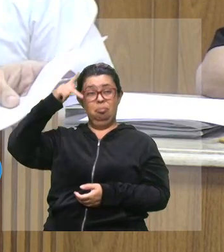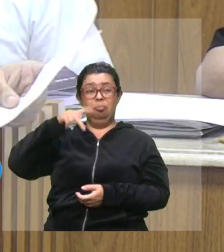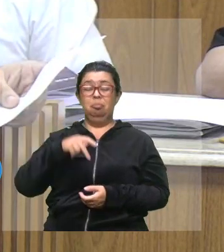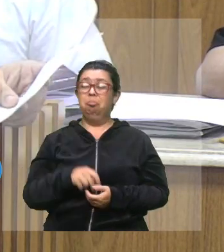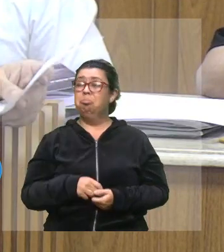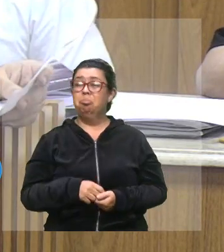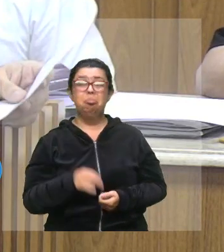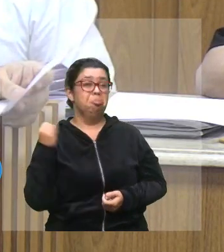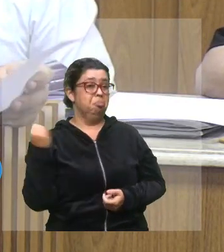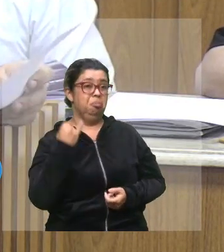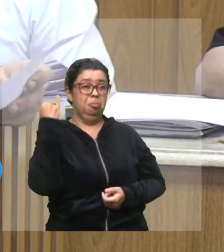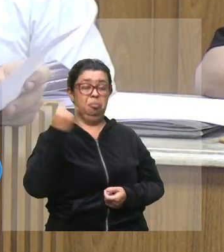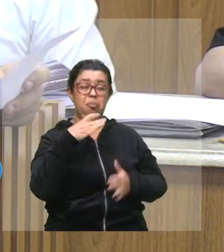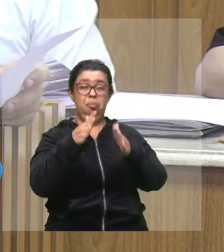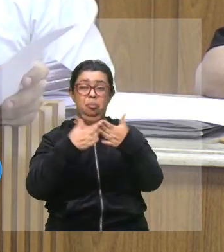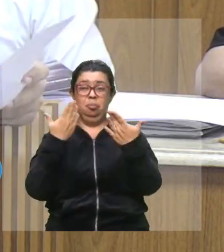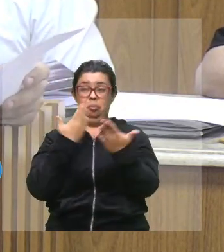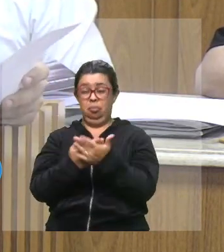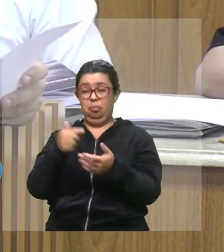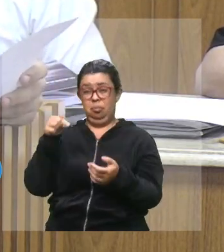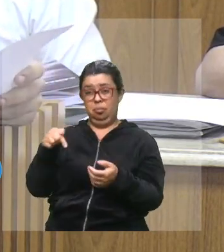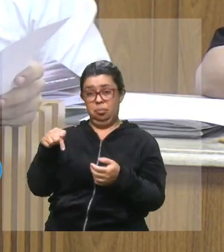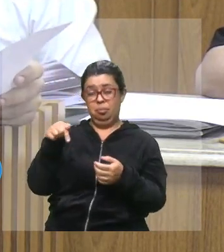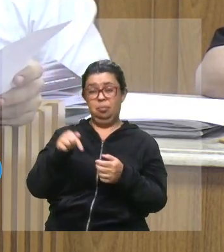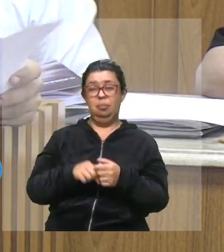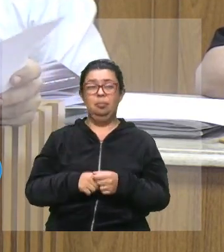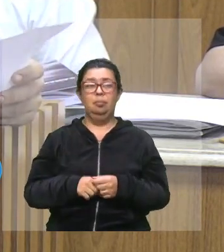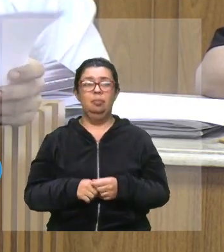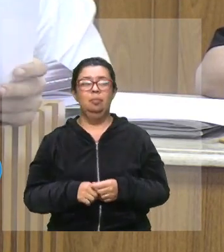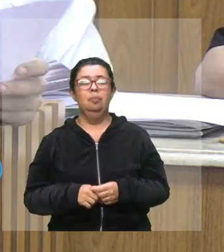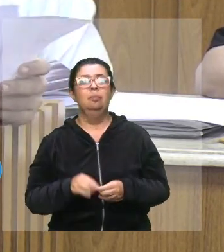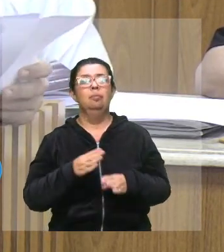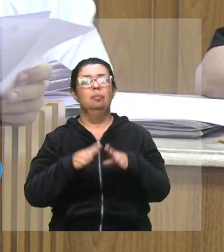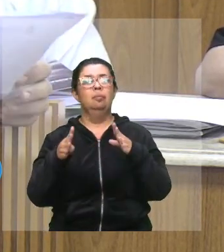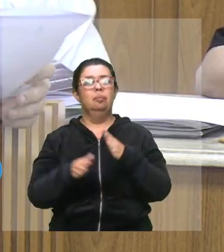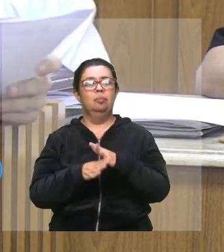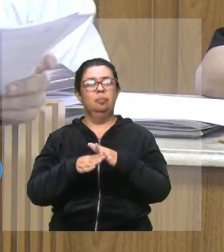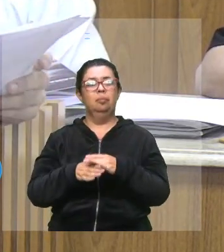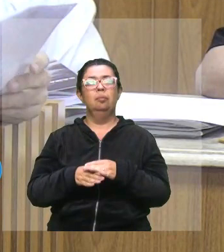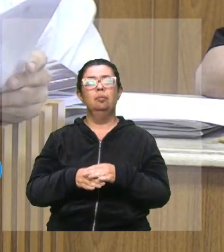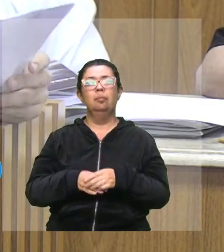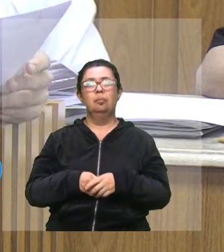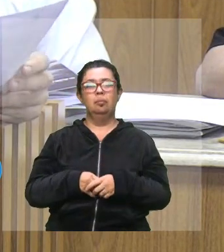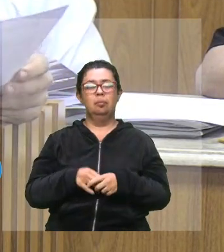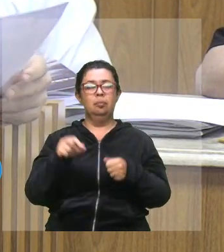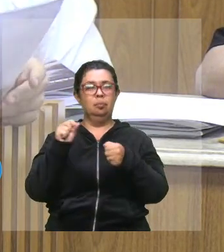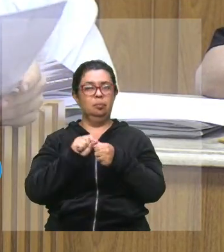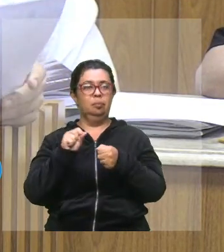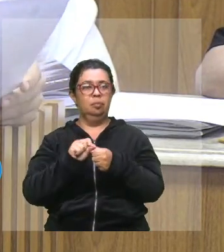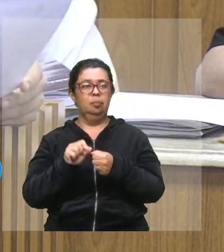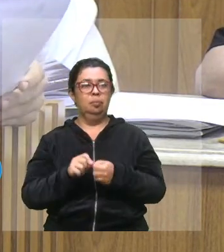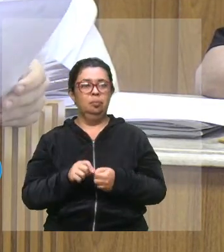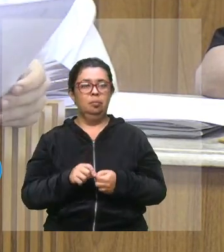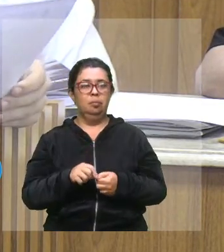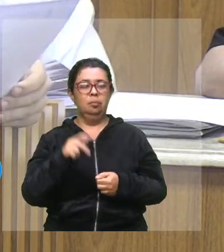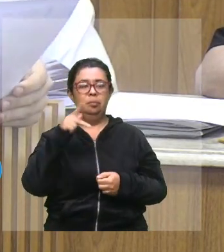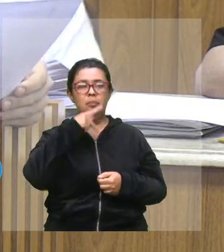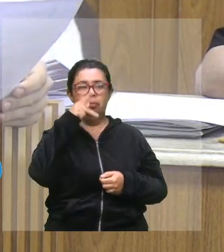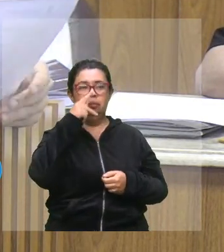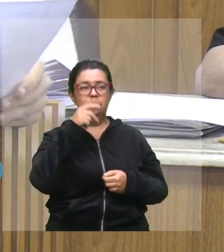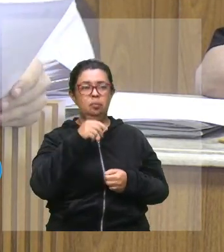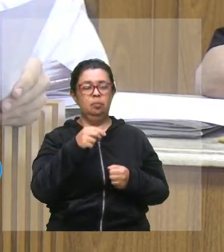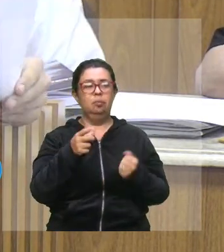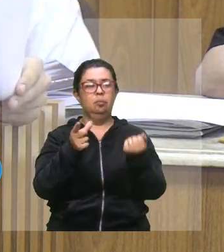são deliberados aqui, por esse colegiado no plenário, porque todos os requerimentos são deliberados, e ele incide no